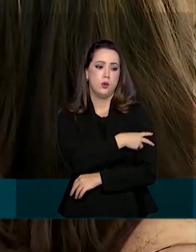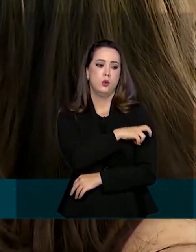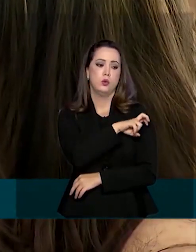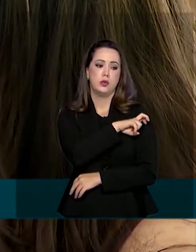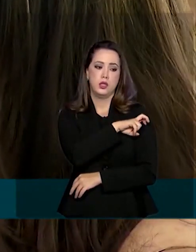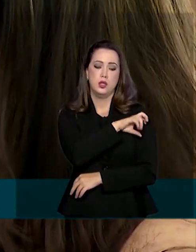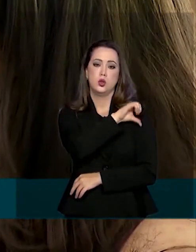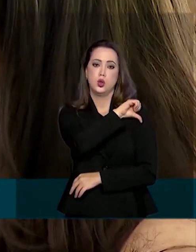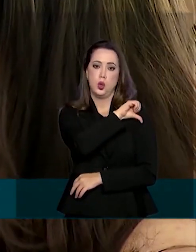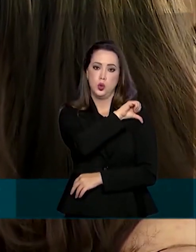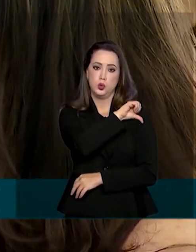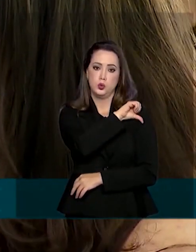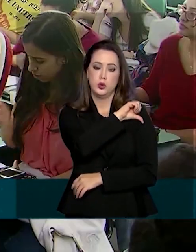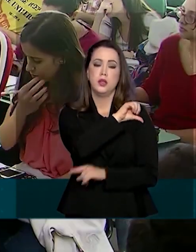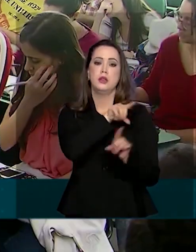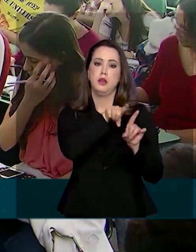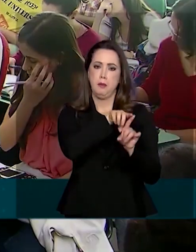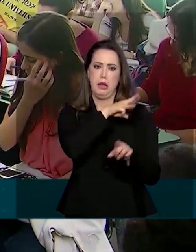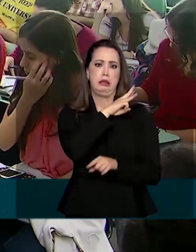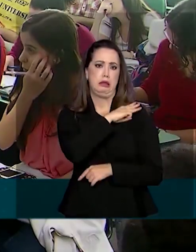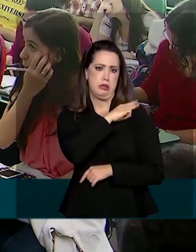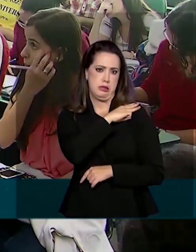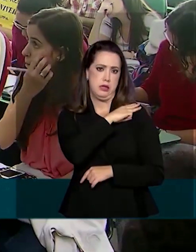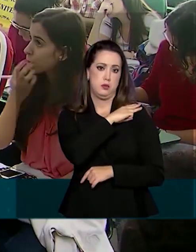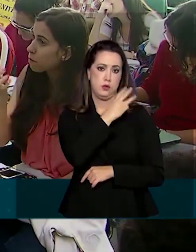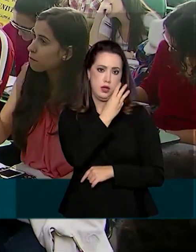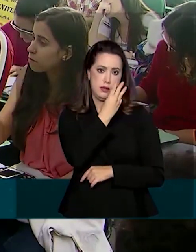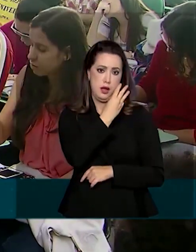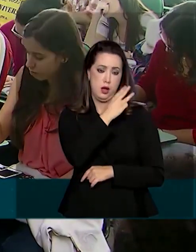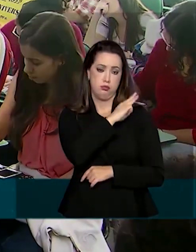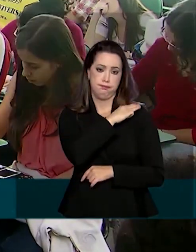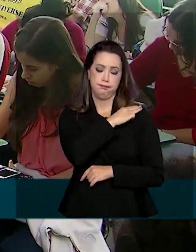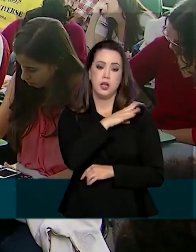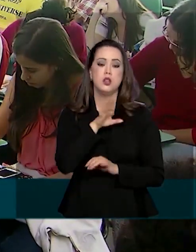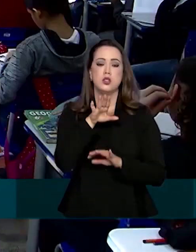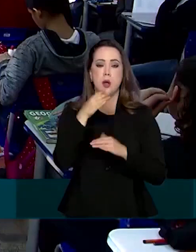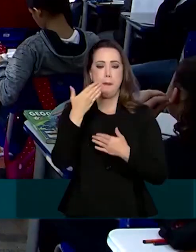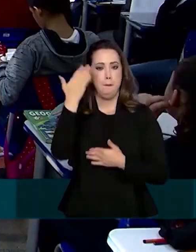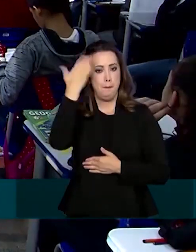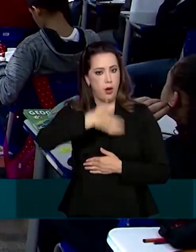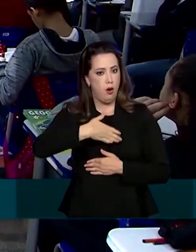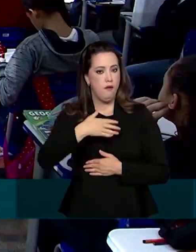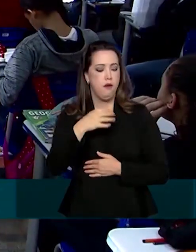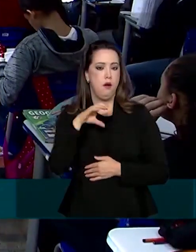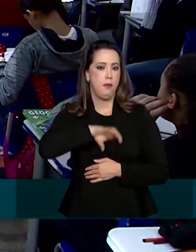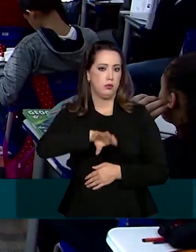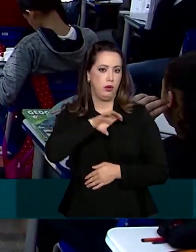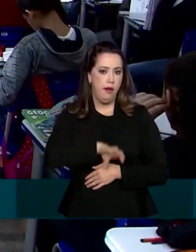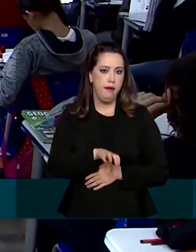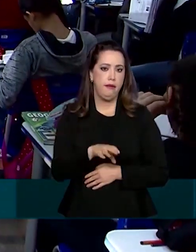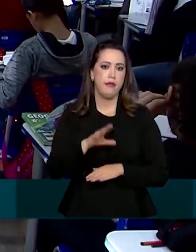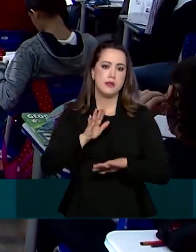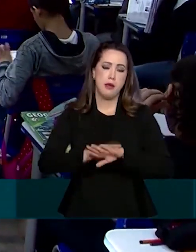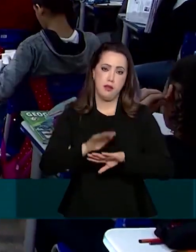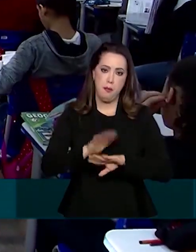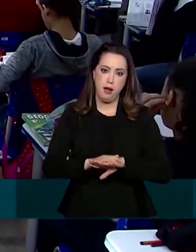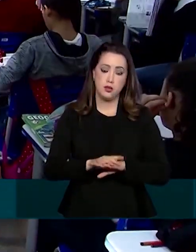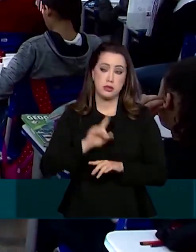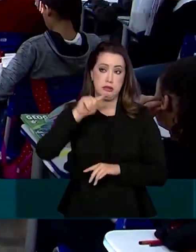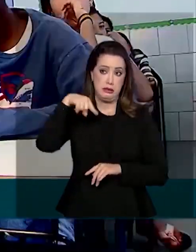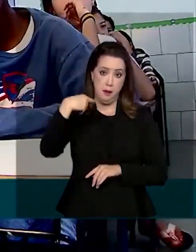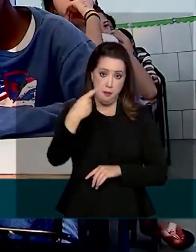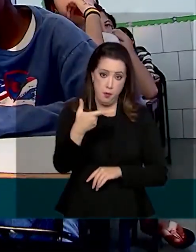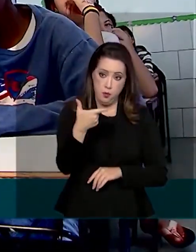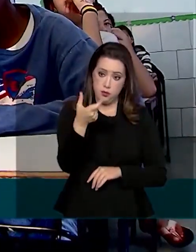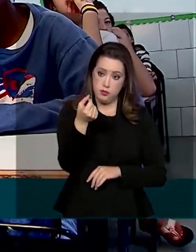a rede como todo conseguiu resultados bem positivos, né? Então, cumprimos a nossa meta municipal, mas